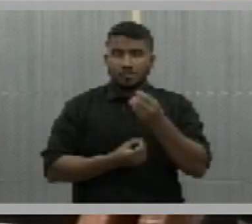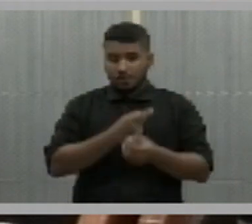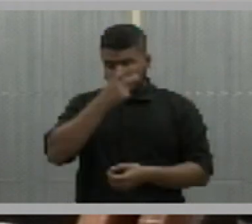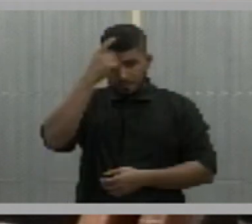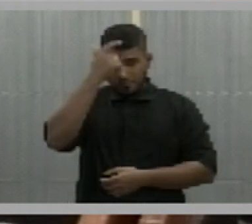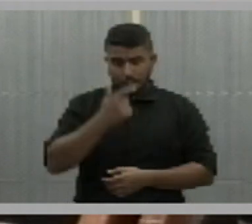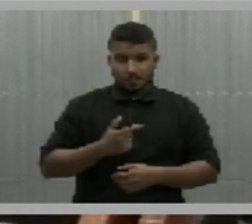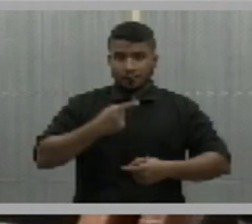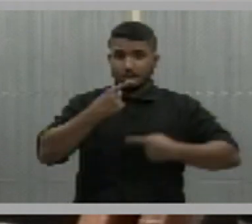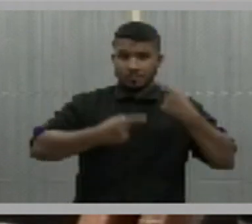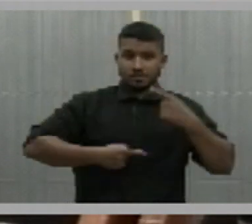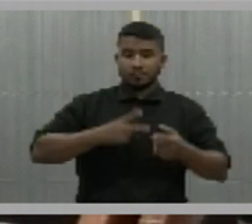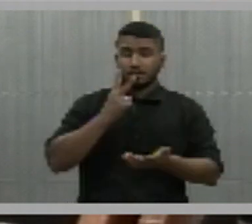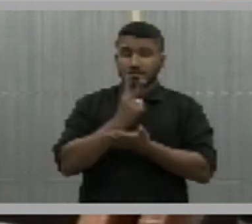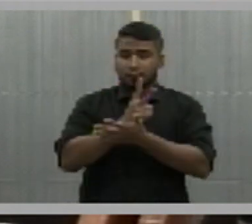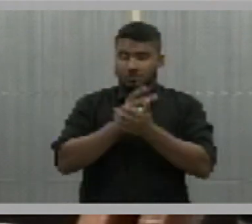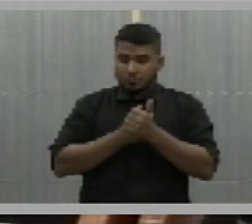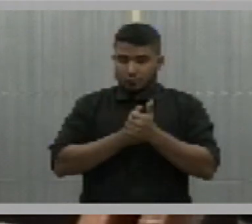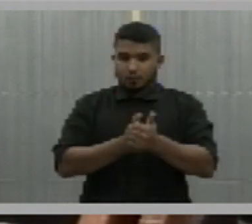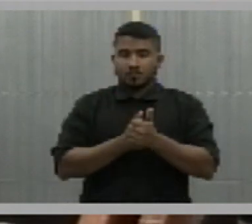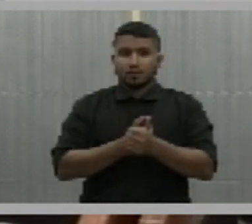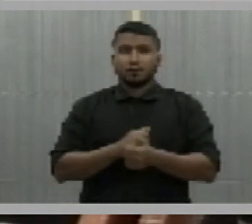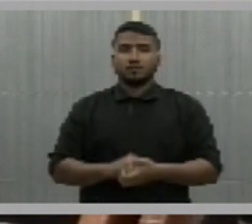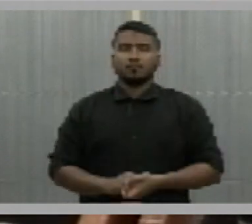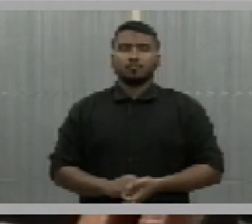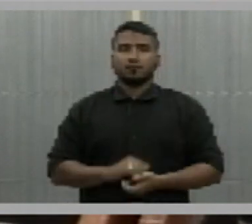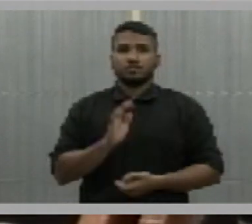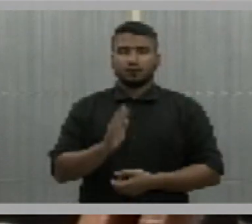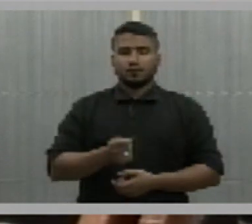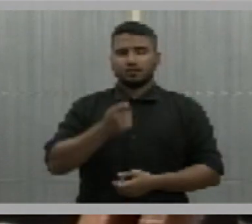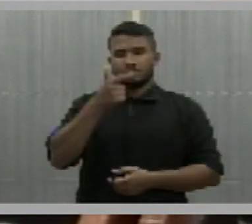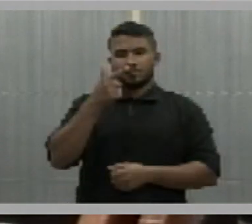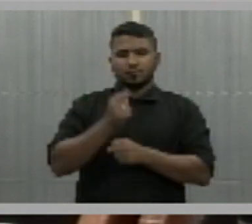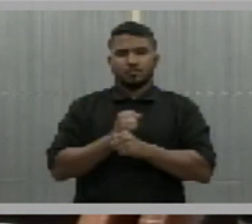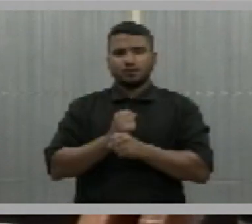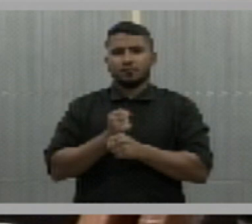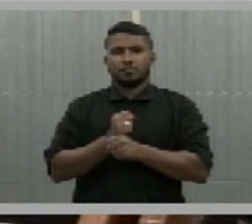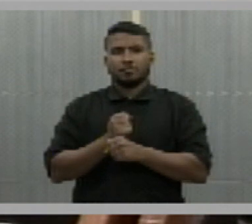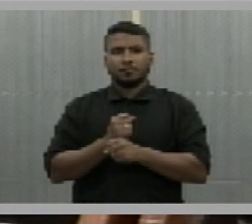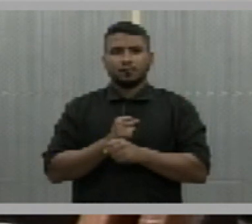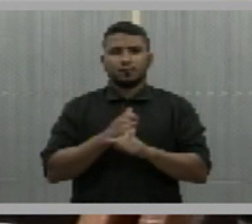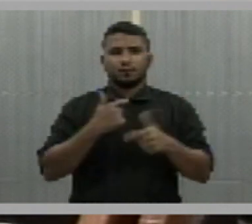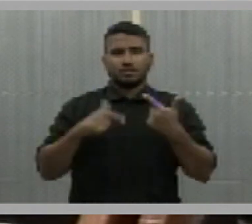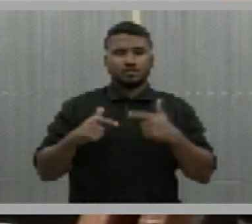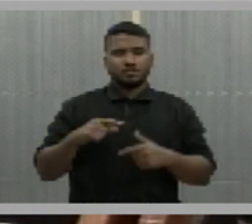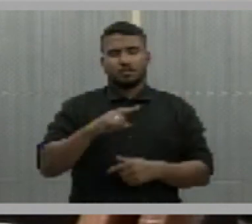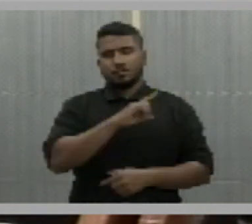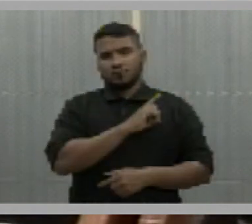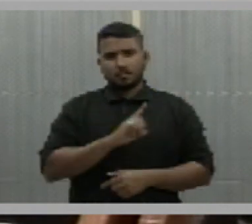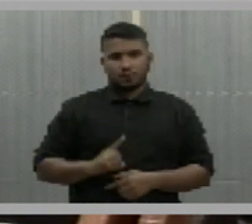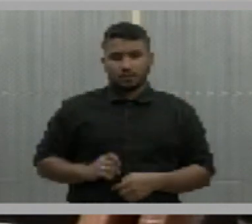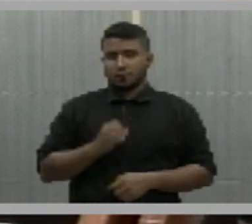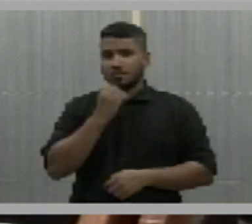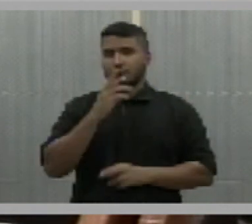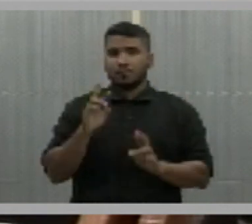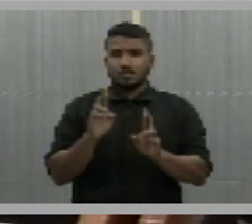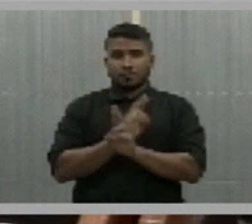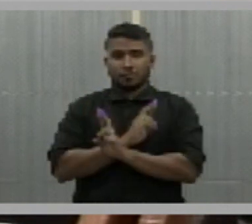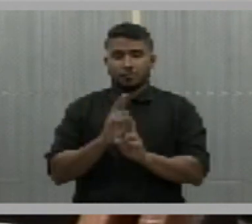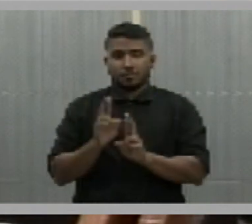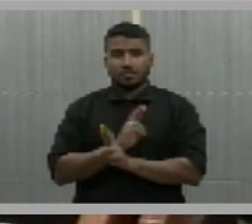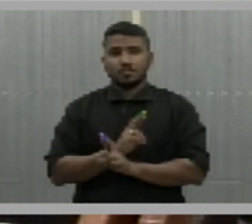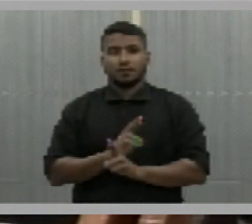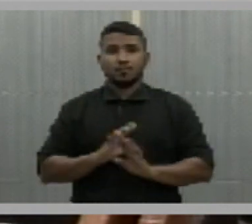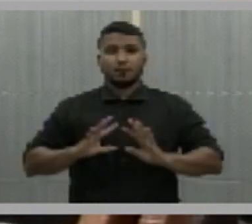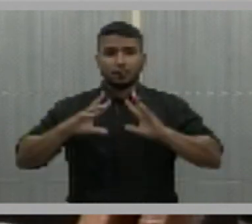ente político que tem acompanhado ao longo desses 12 anos as atividades parlamentares, tendo um bom relacionamento